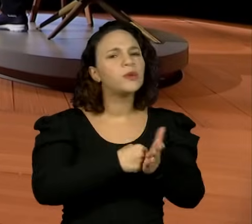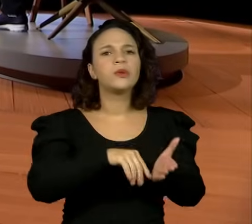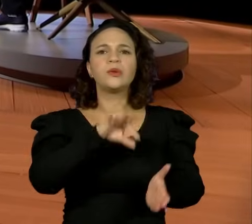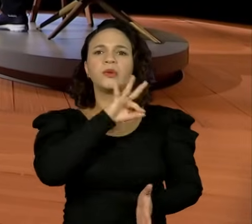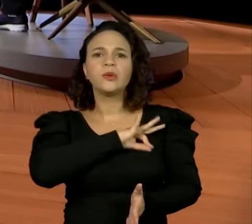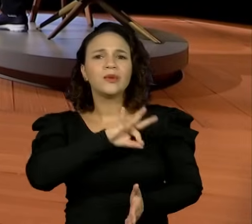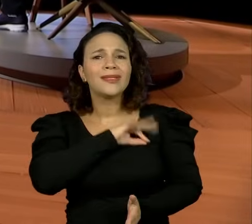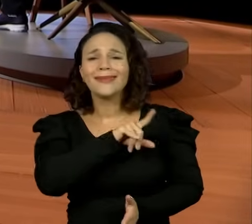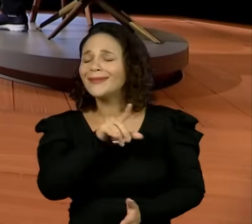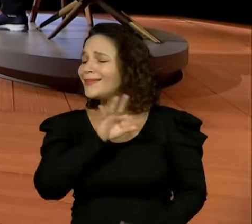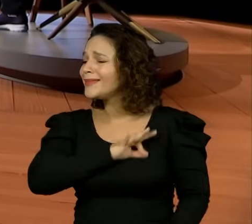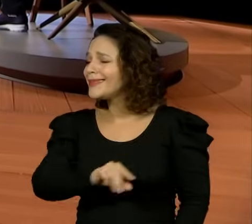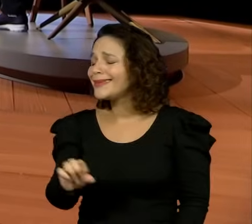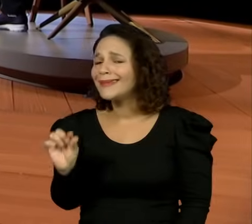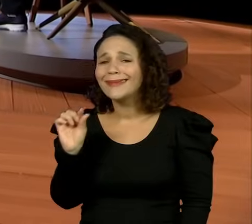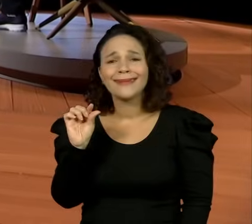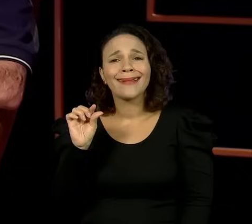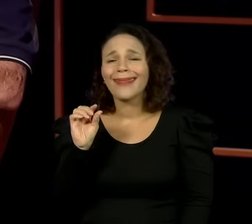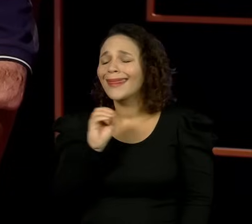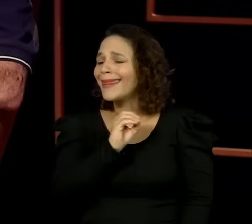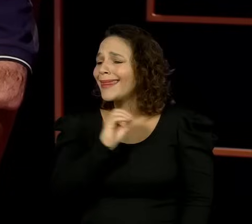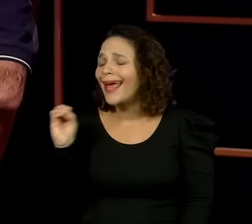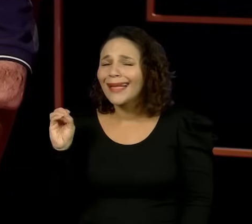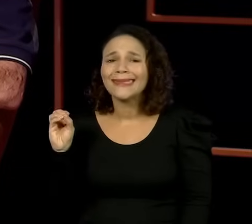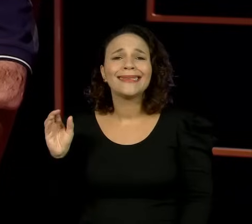ela virou. não tinha verba alguma para isso.